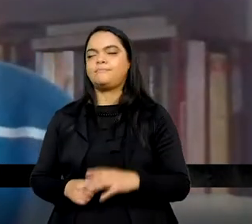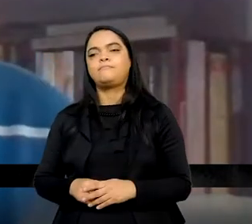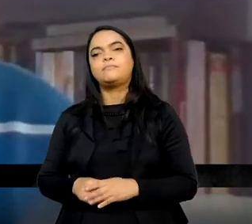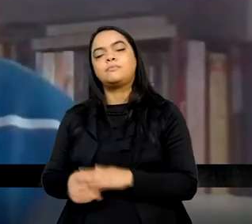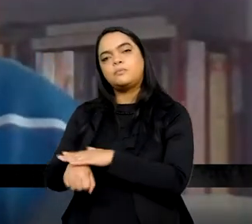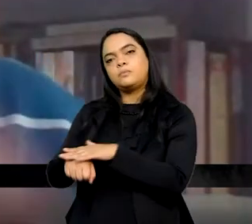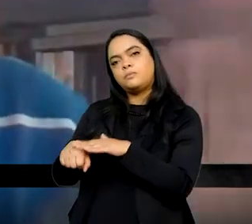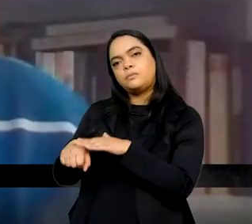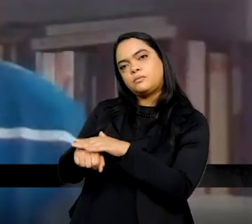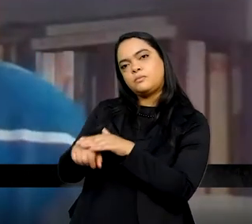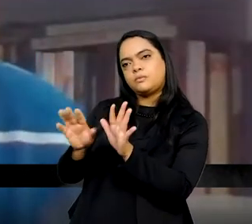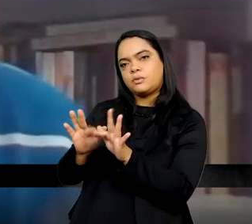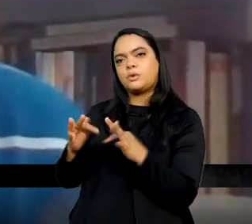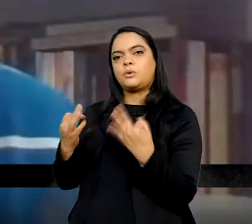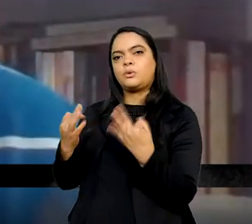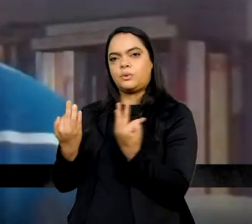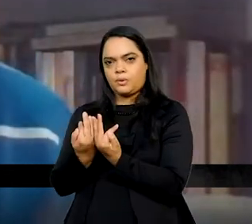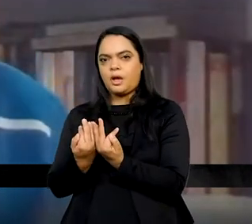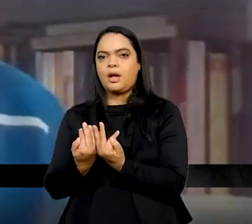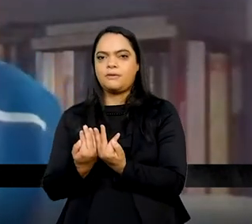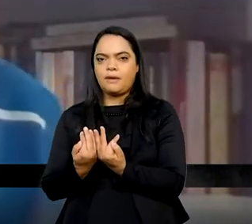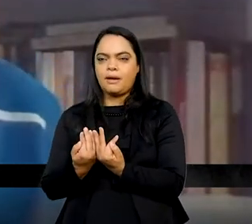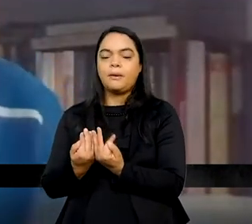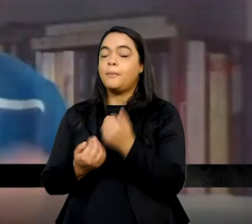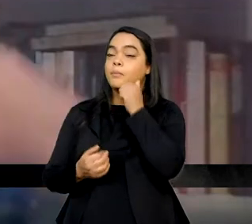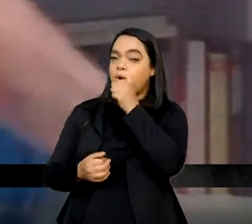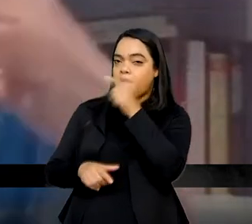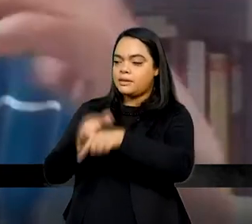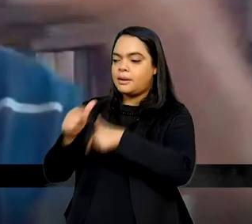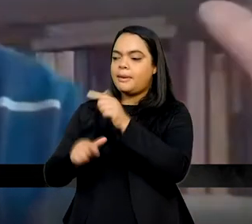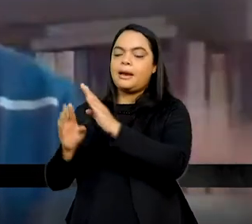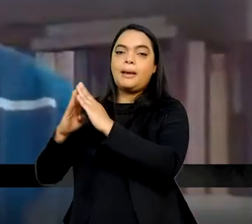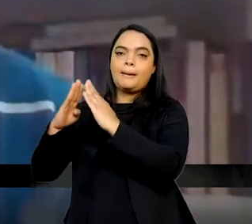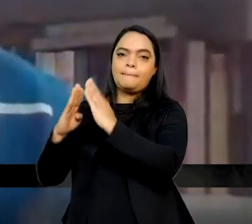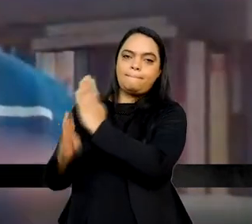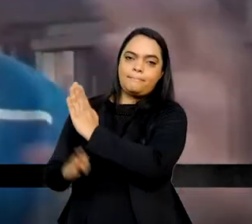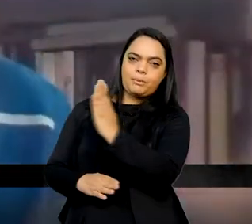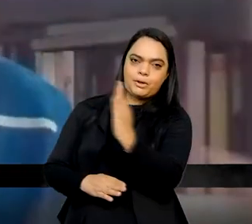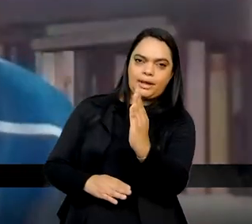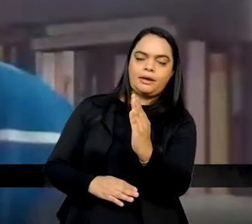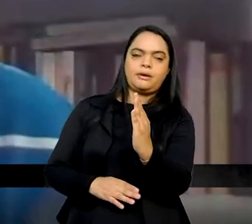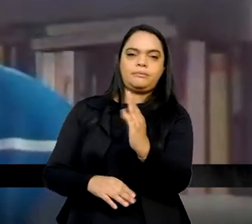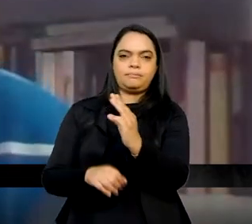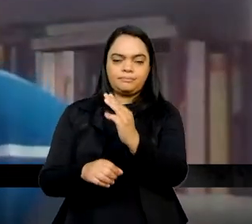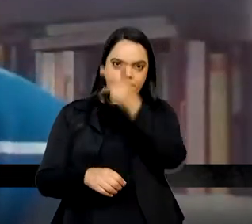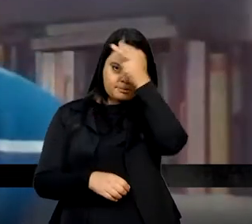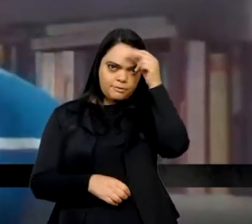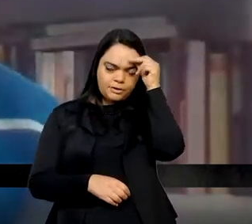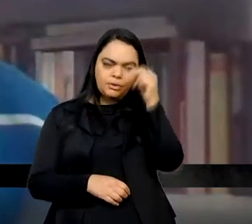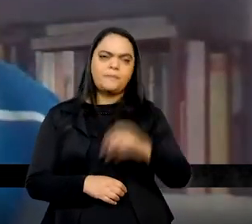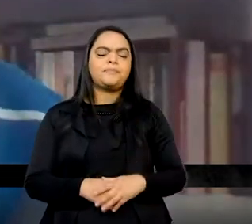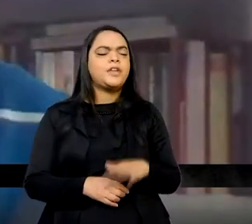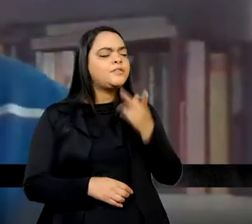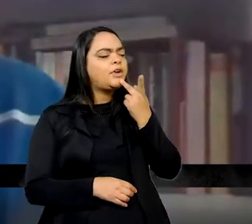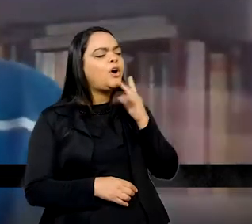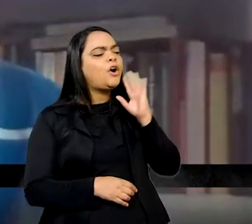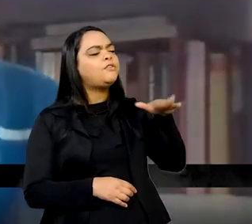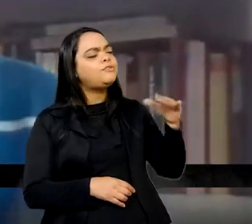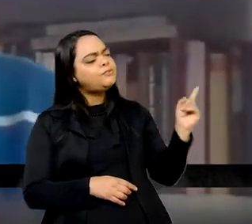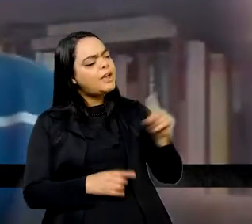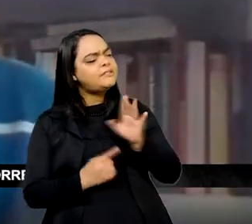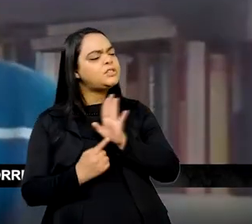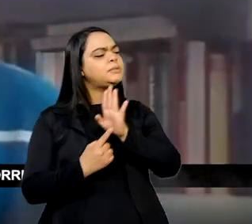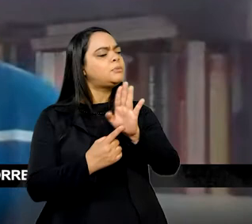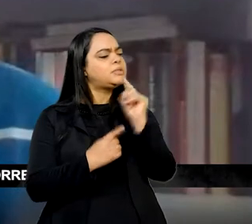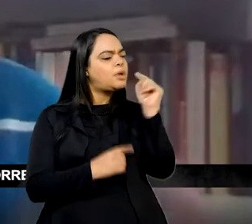com a diretora da biblioteca municipal, ela disse, por que você não inventa de fazer uma exposição aqui em um cantinho? Aí eu disse, gente,